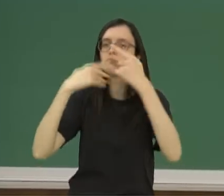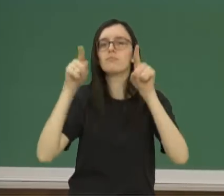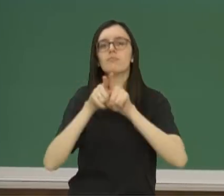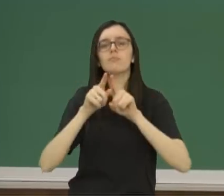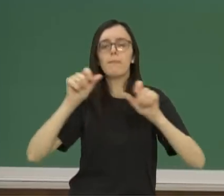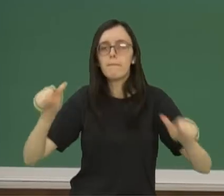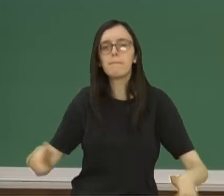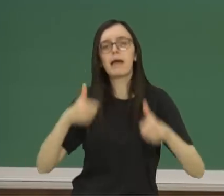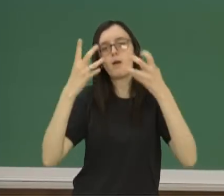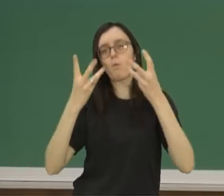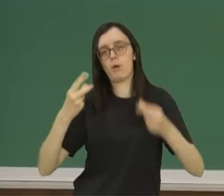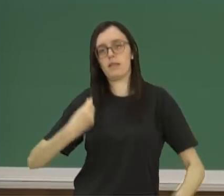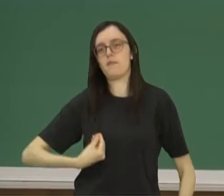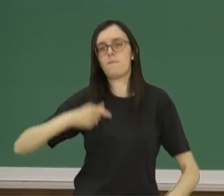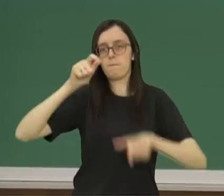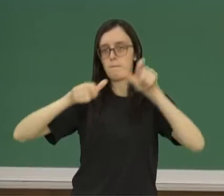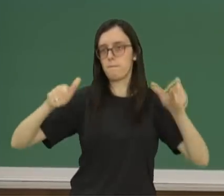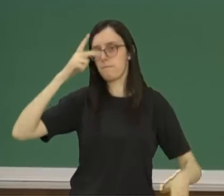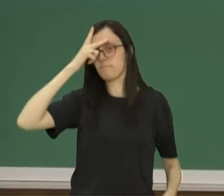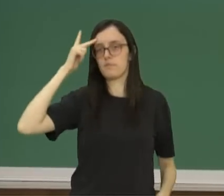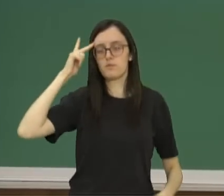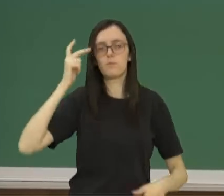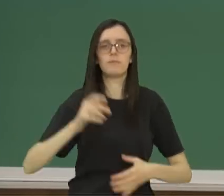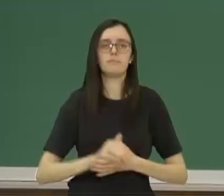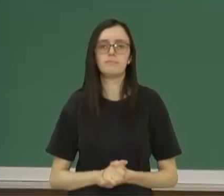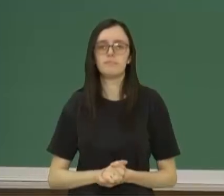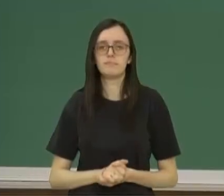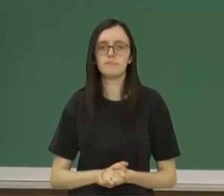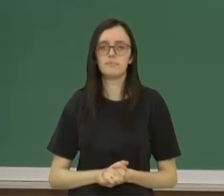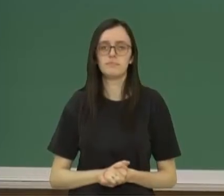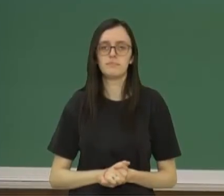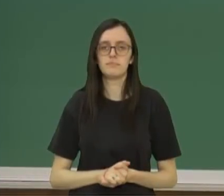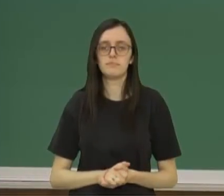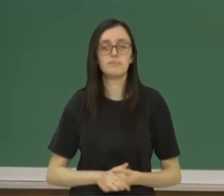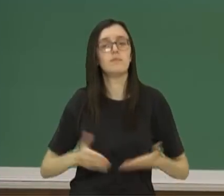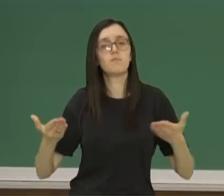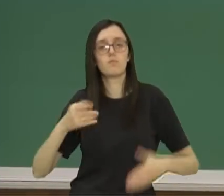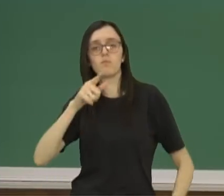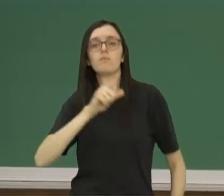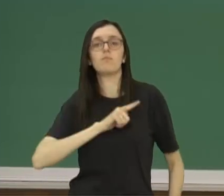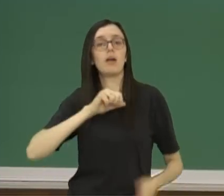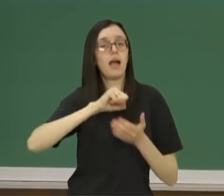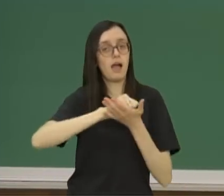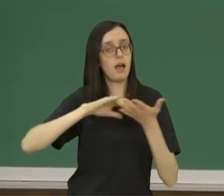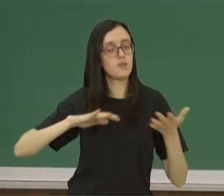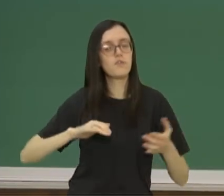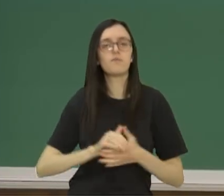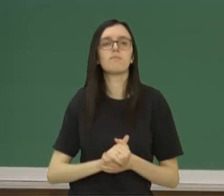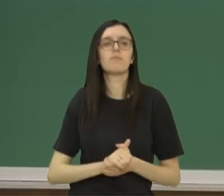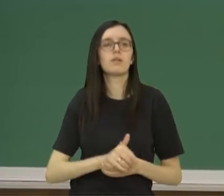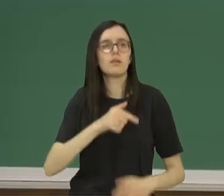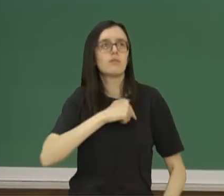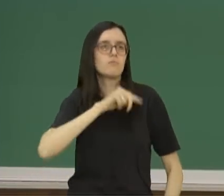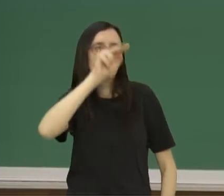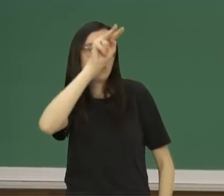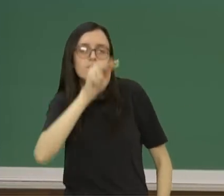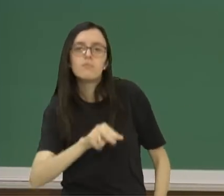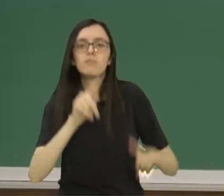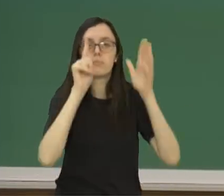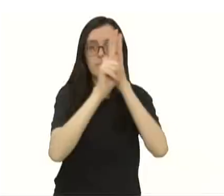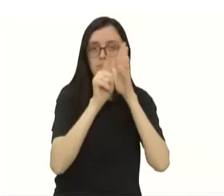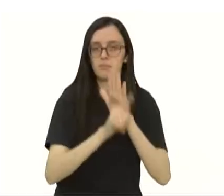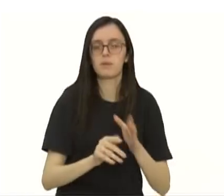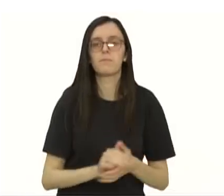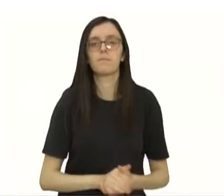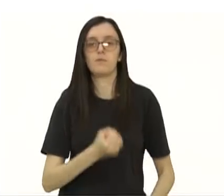para a melhor qualidade de vida das pessoas. Então, agora vocês têm uma atividade, eu vou ler com vocês as